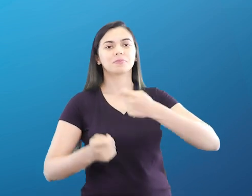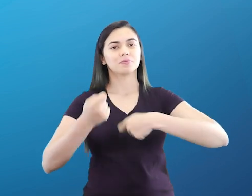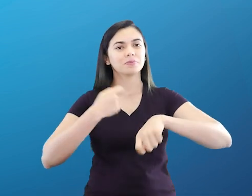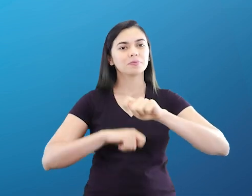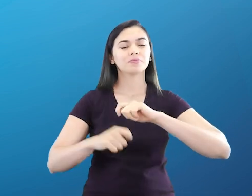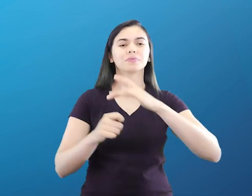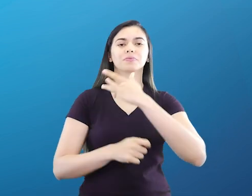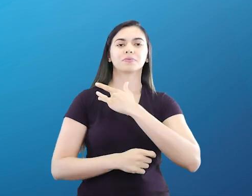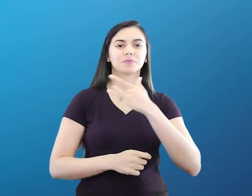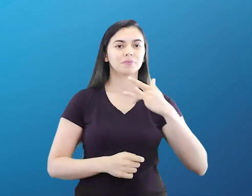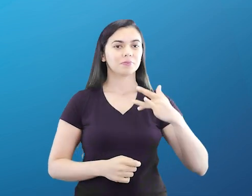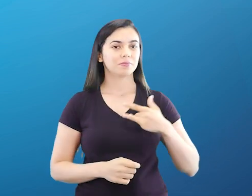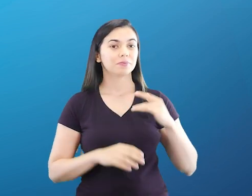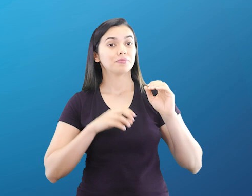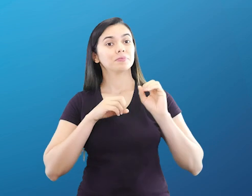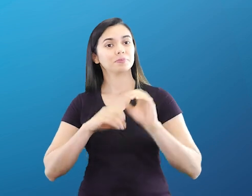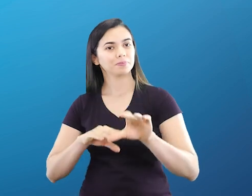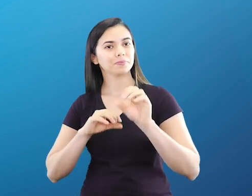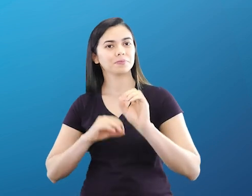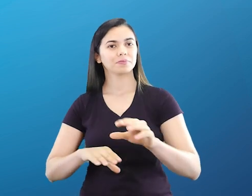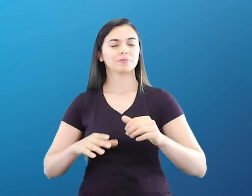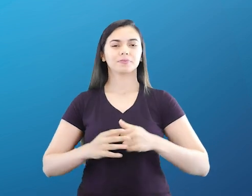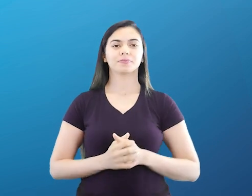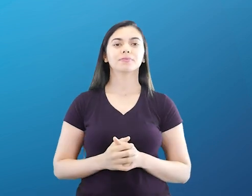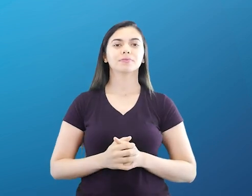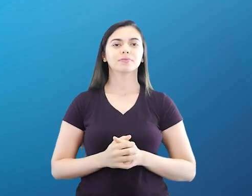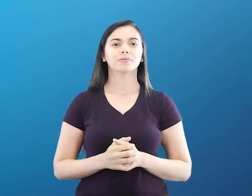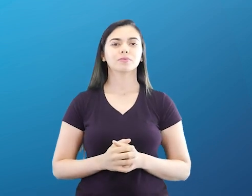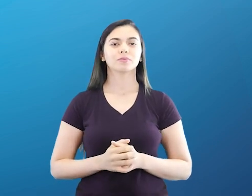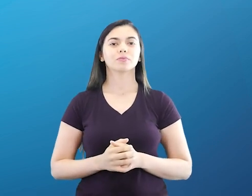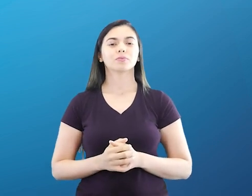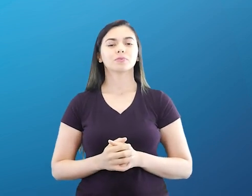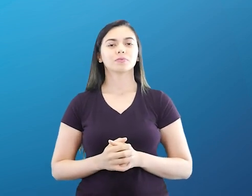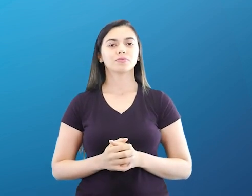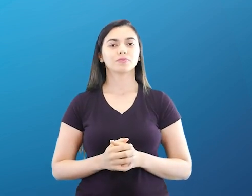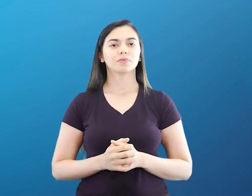economia, na saúde, na educação. E temos